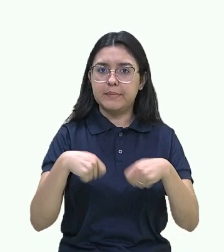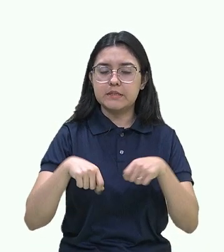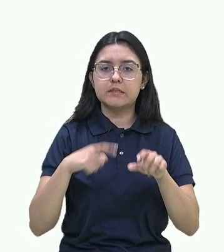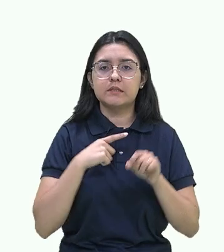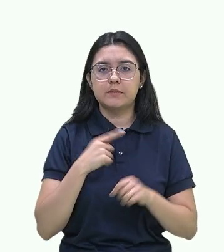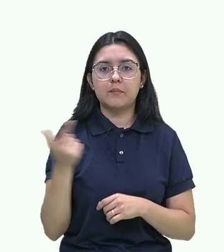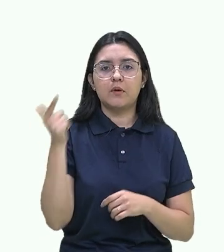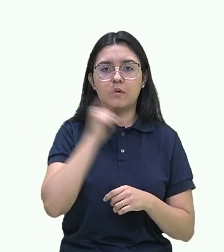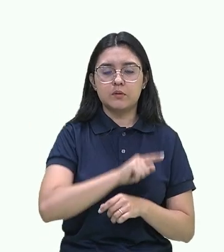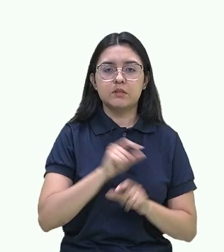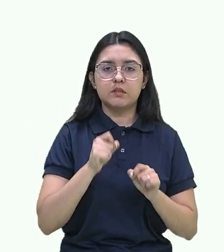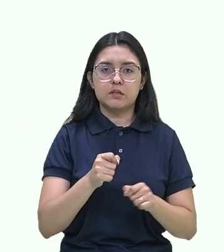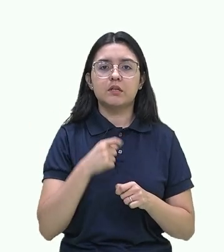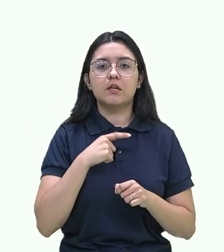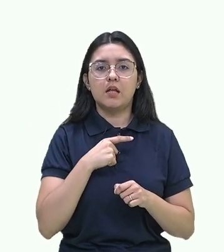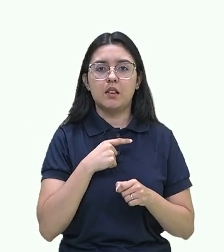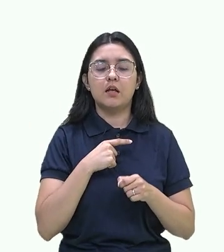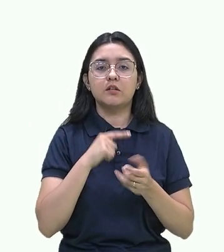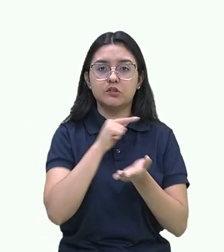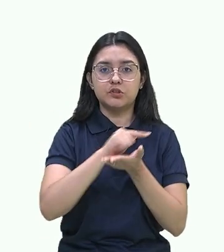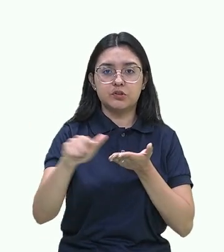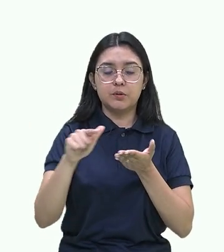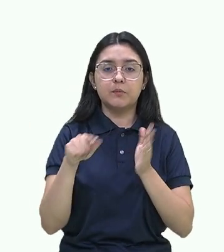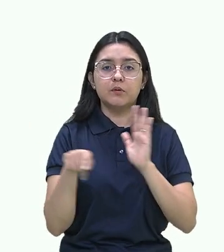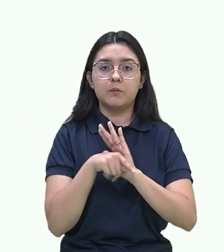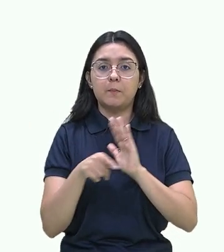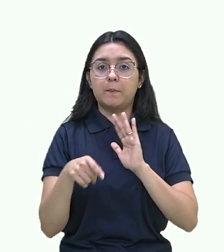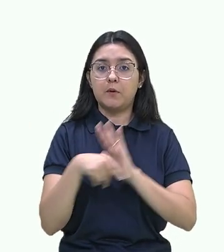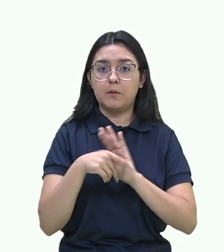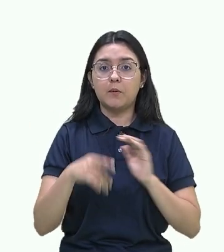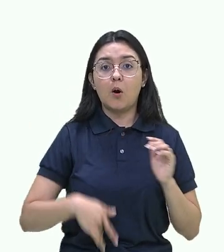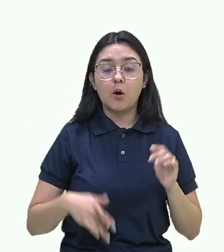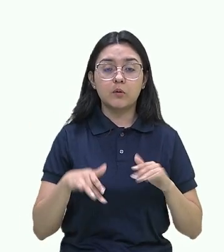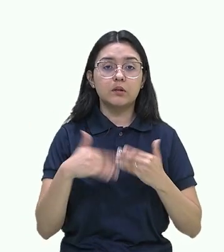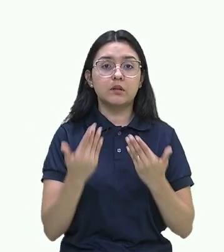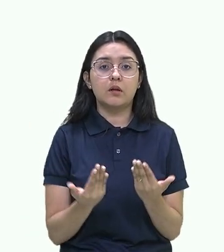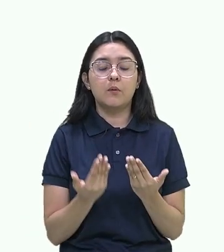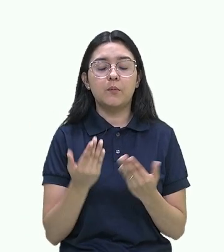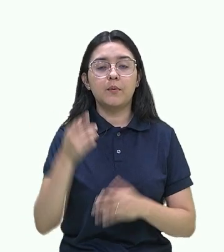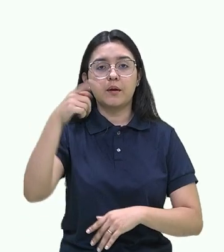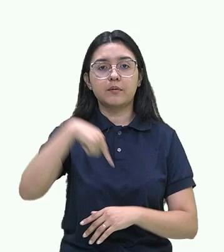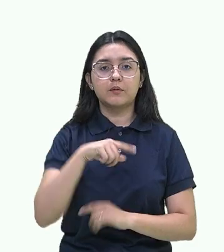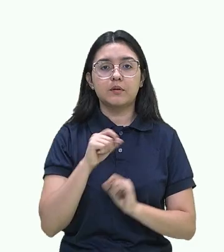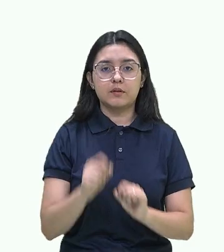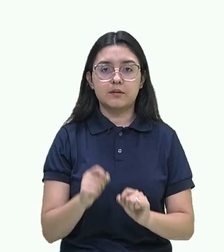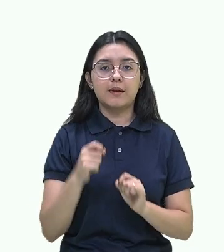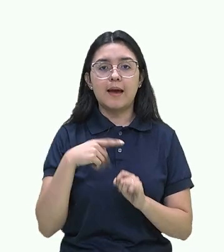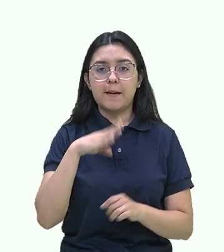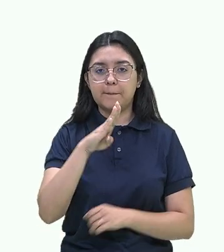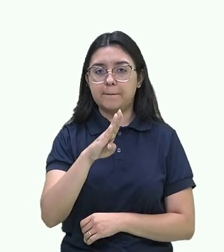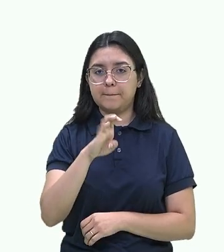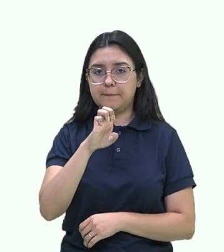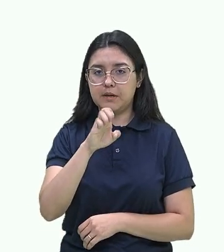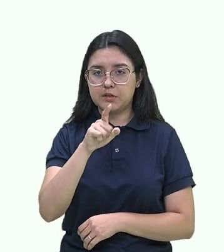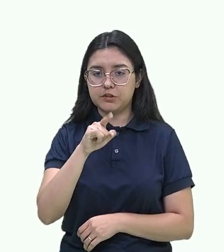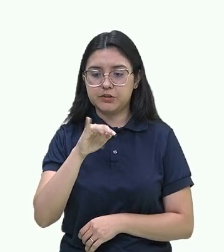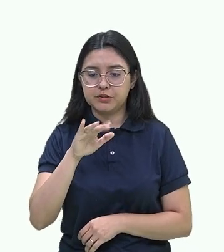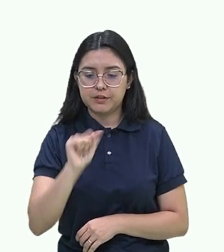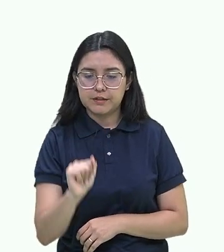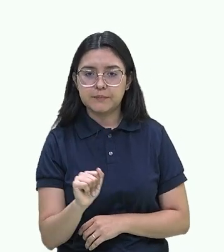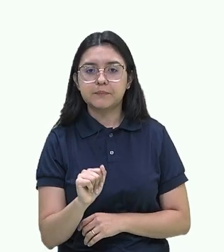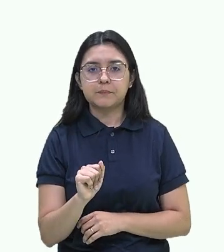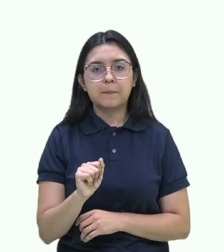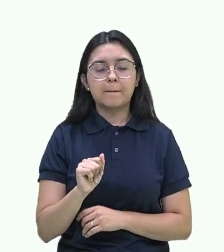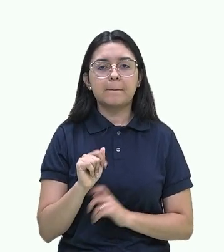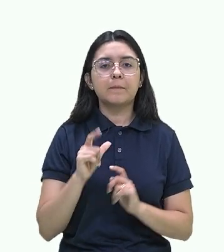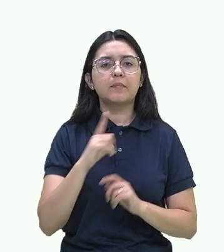poder esvaziar ali esse órgão, né? E assim, esse órgão oco, ele tem